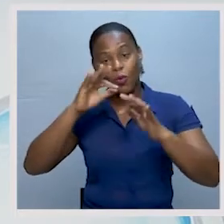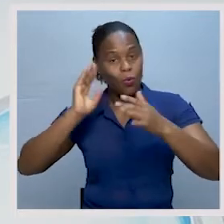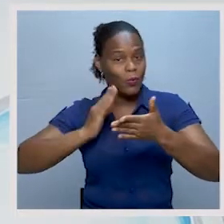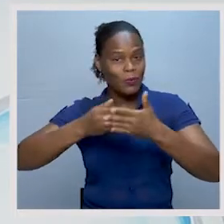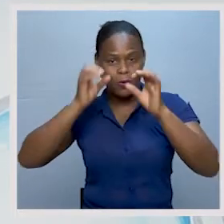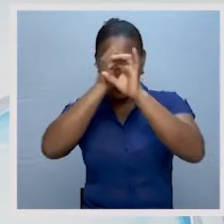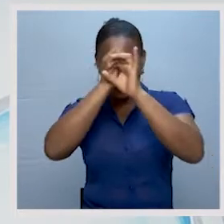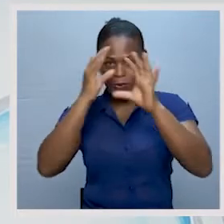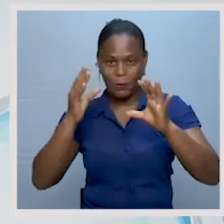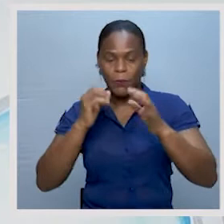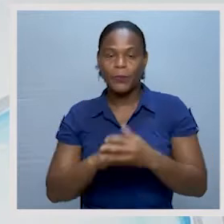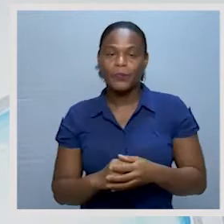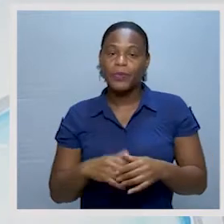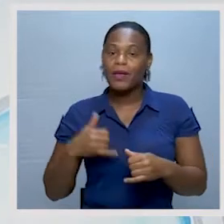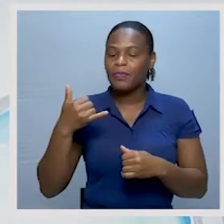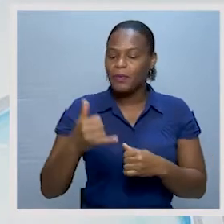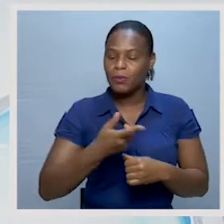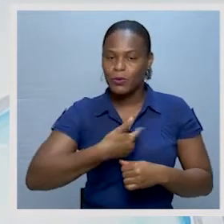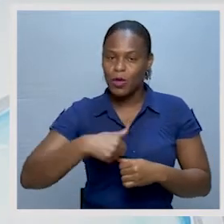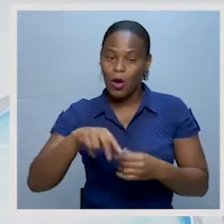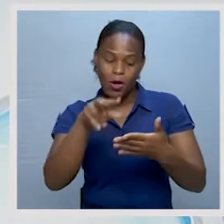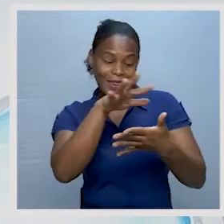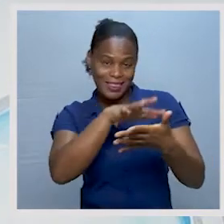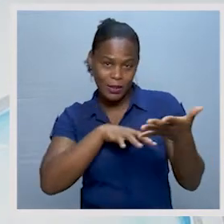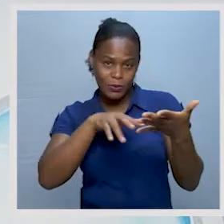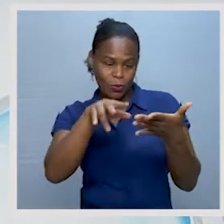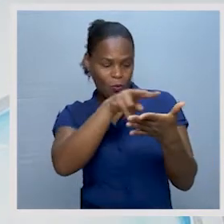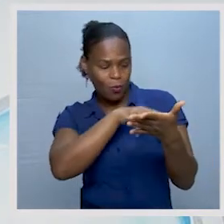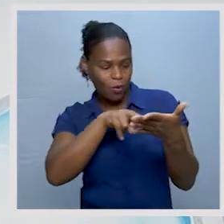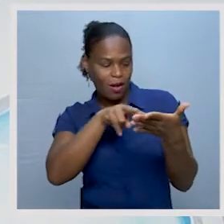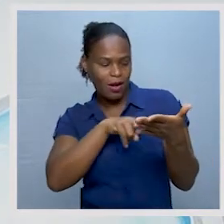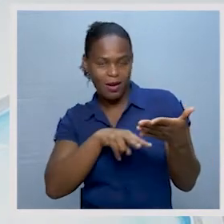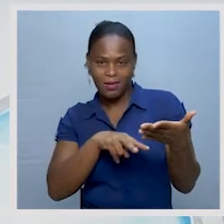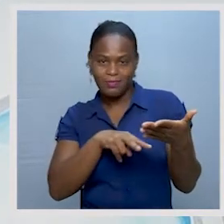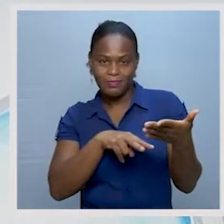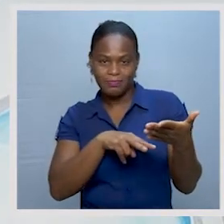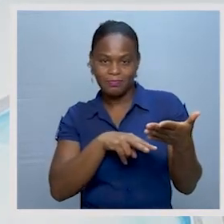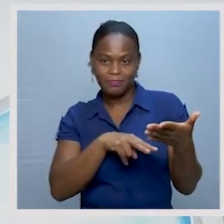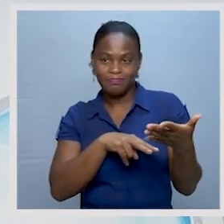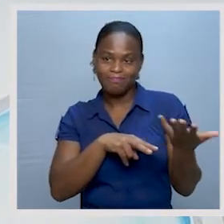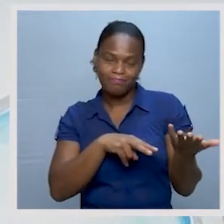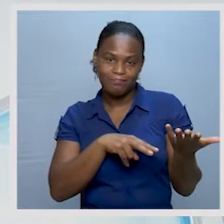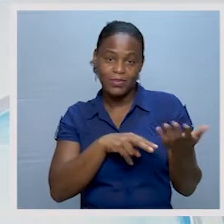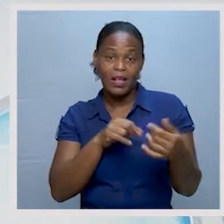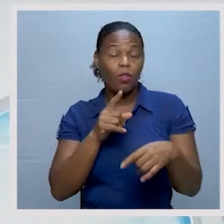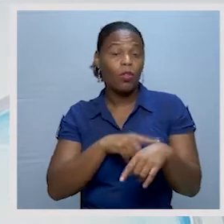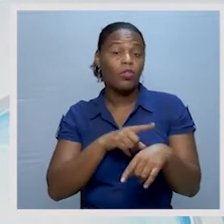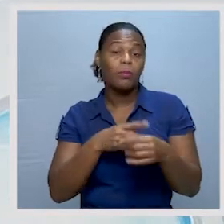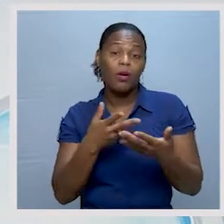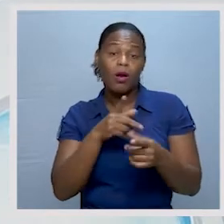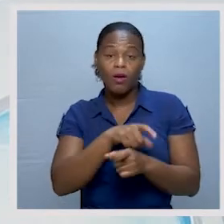a conclusão. Depois nós fizemos a leitura do texto na era